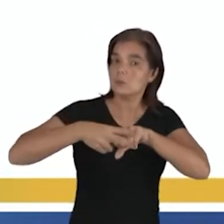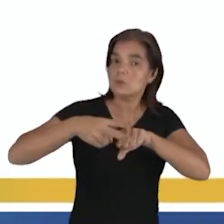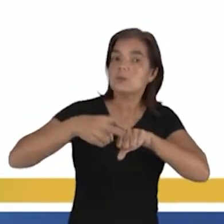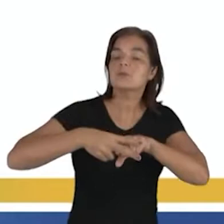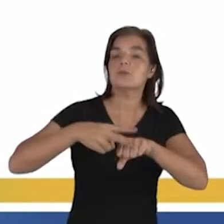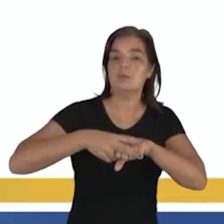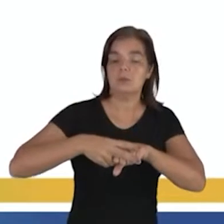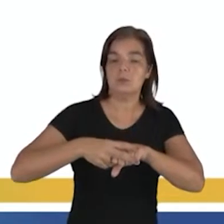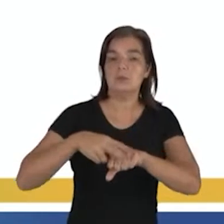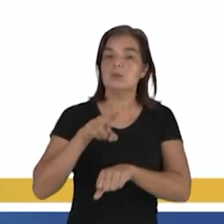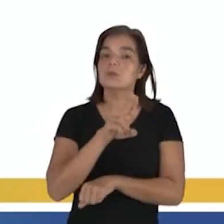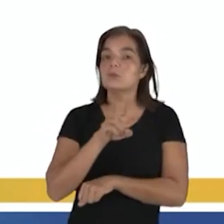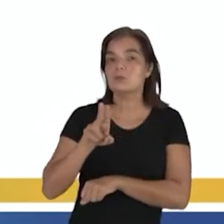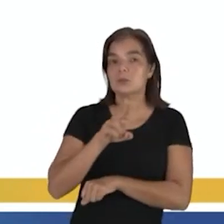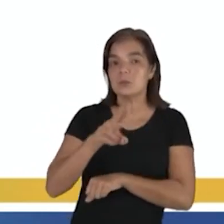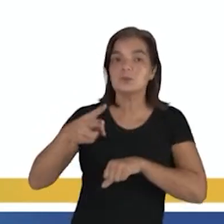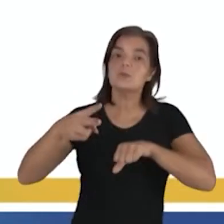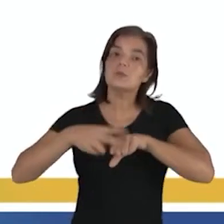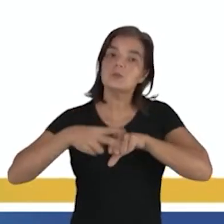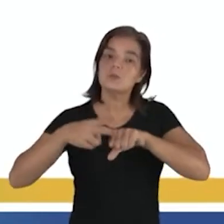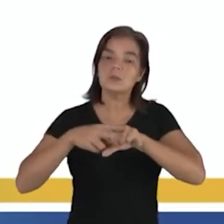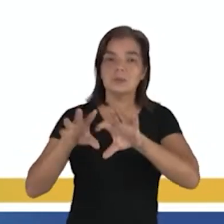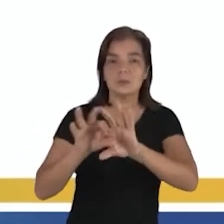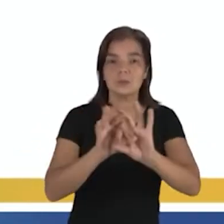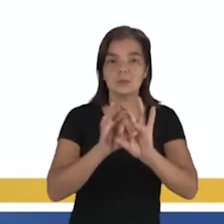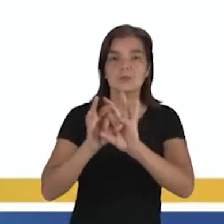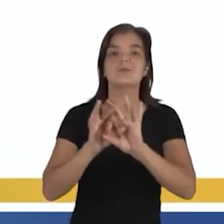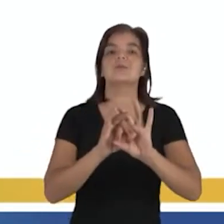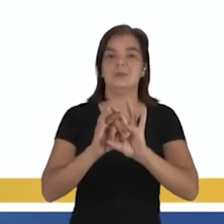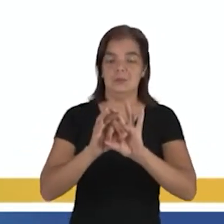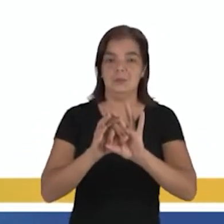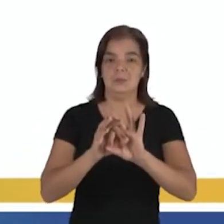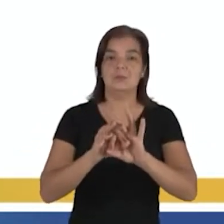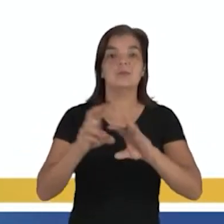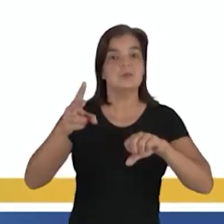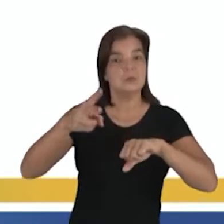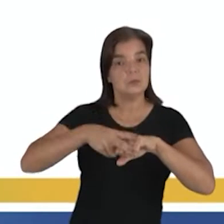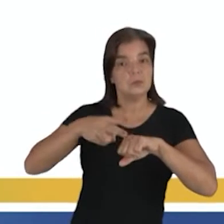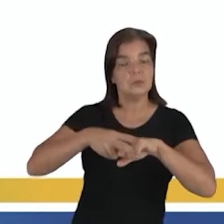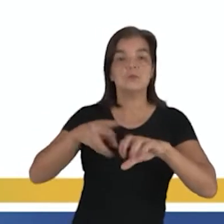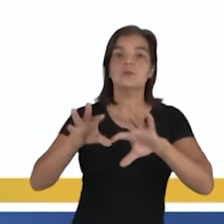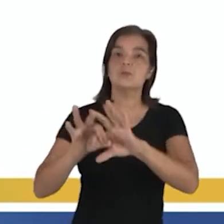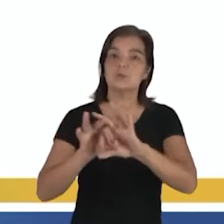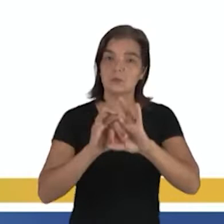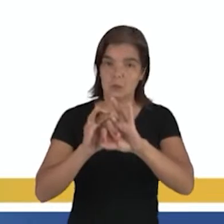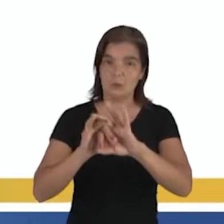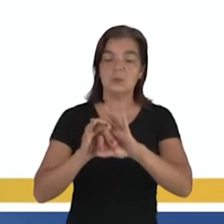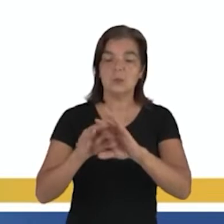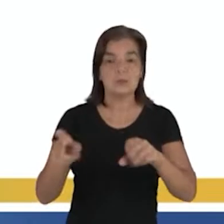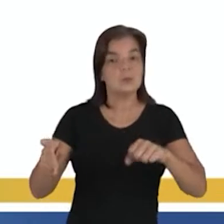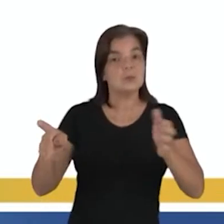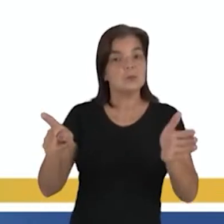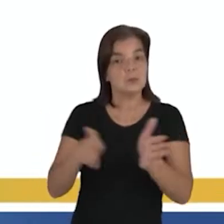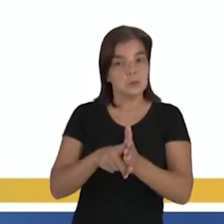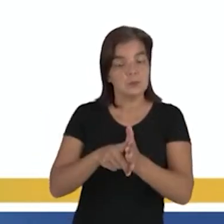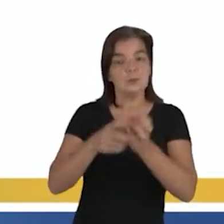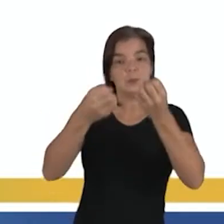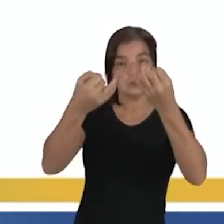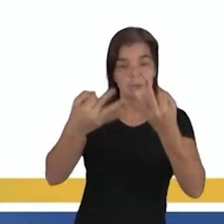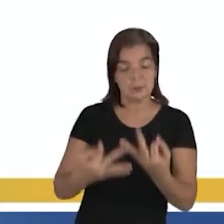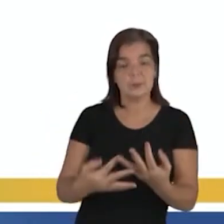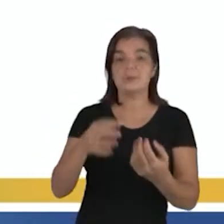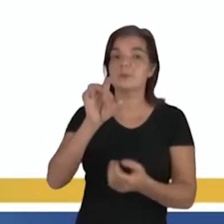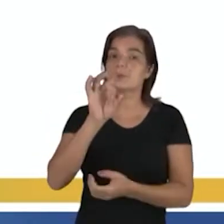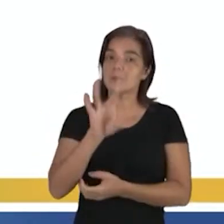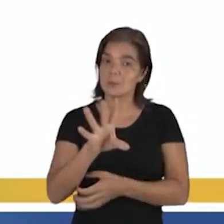que eles são chamados verbos de ligação. Nos verbos de ligação, como o próprio nome diz,